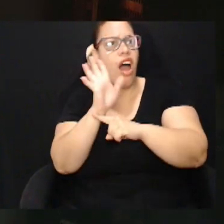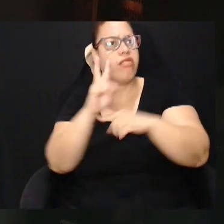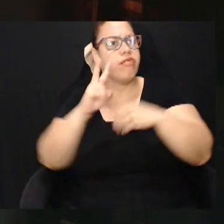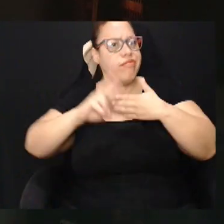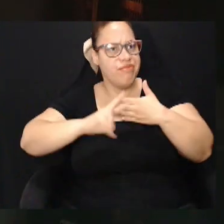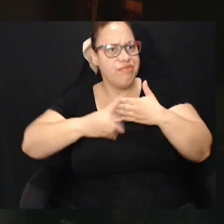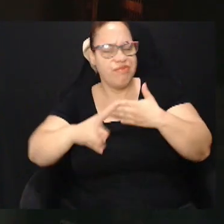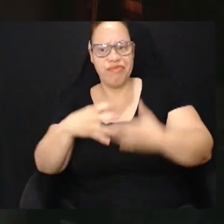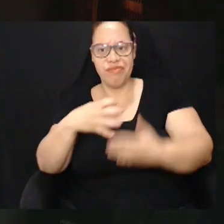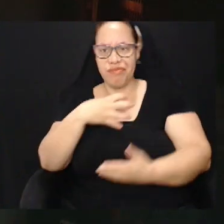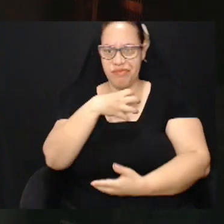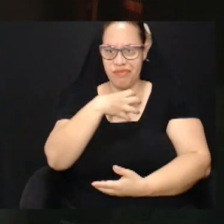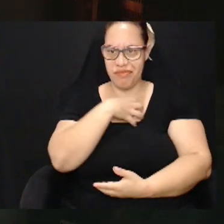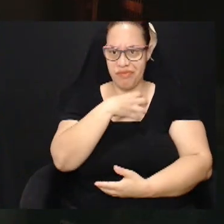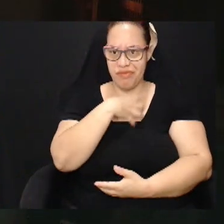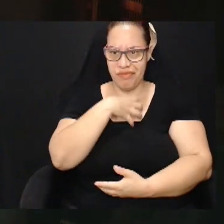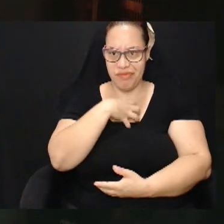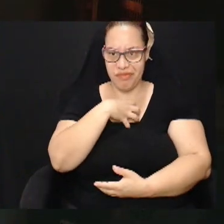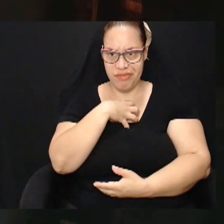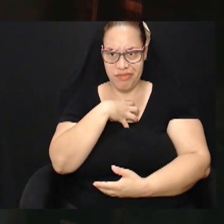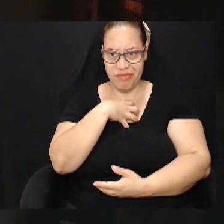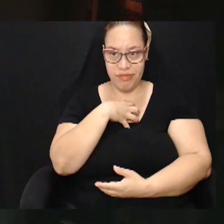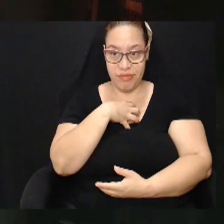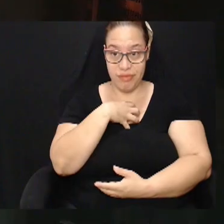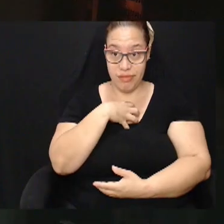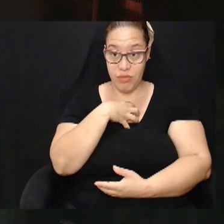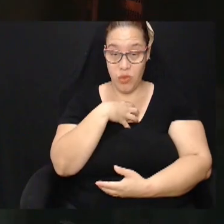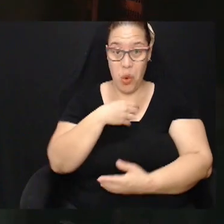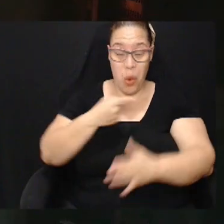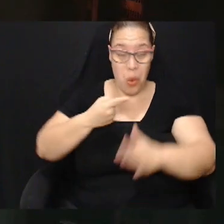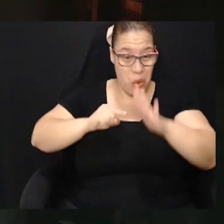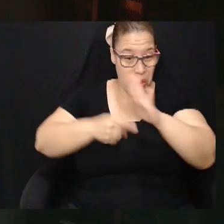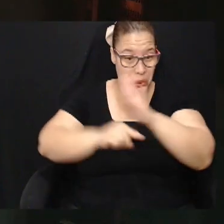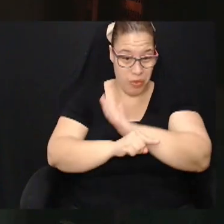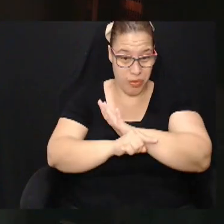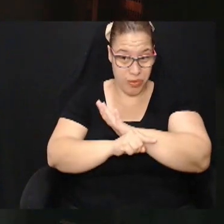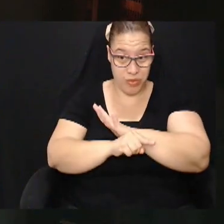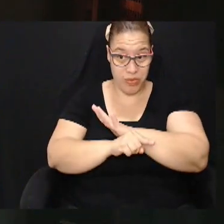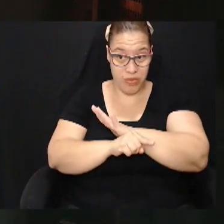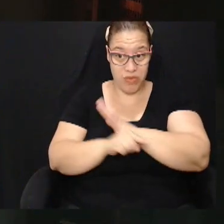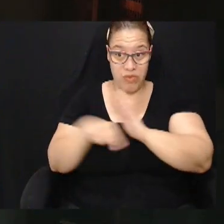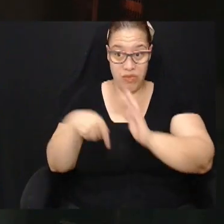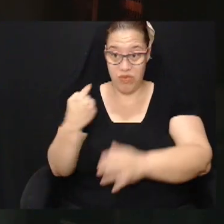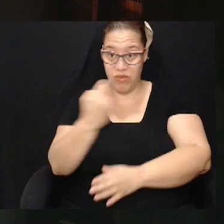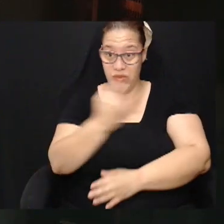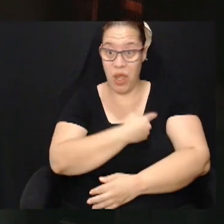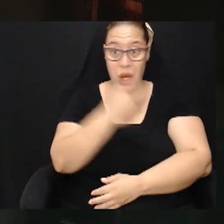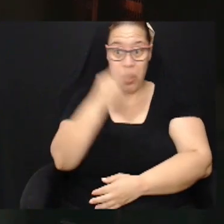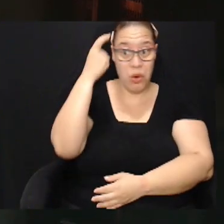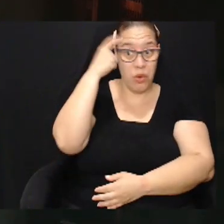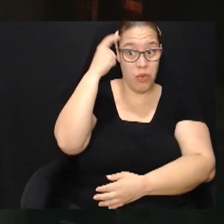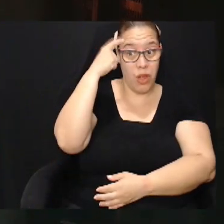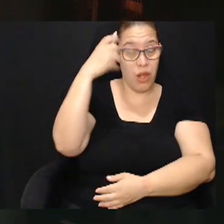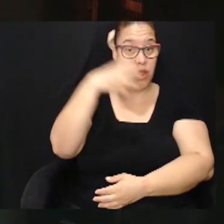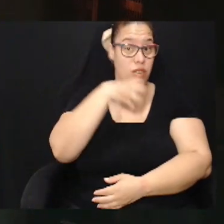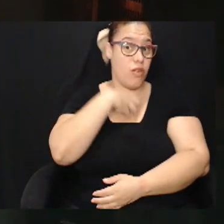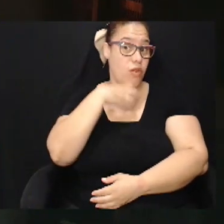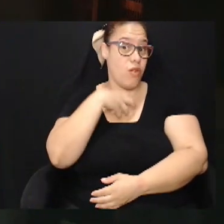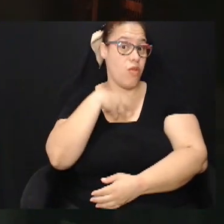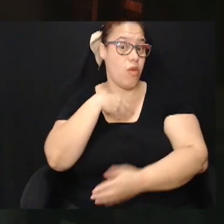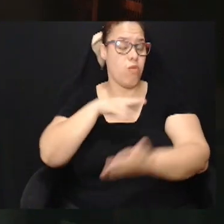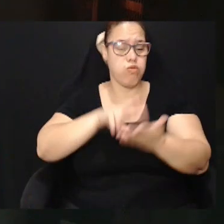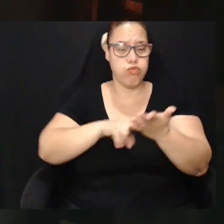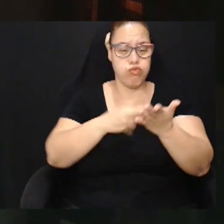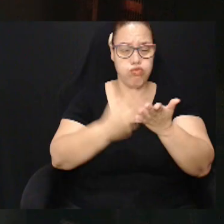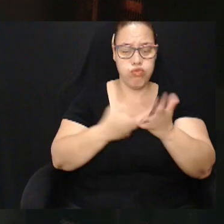sente? Filmes e séries têm um impacto profundo sobre a forma como a gente pensa, como a gente sente, como a gente interpreta o mundo ao